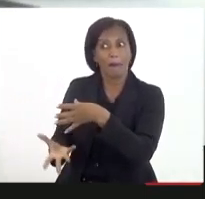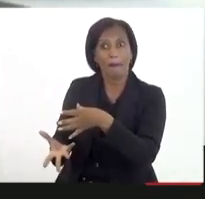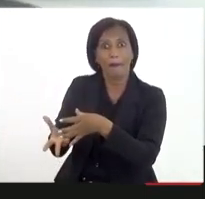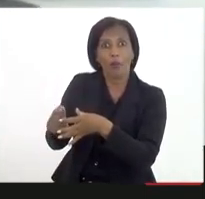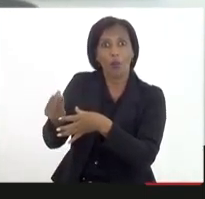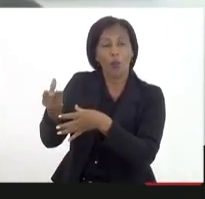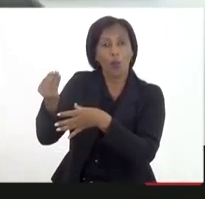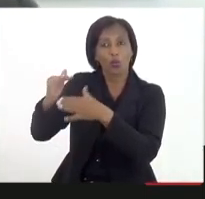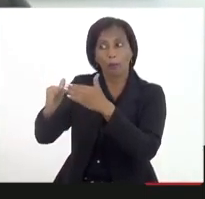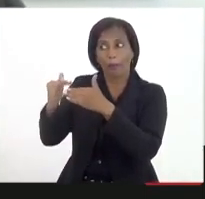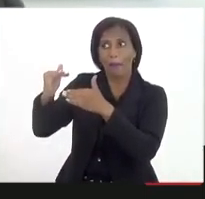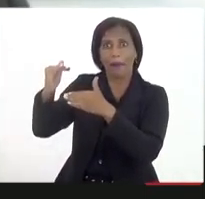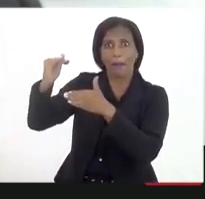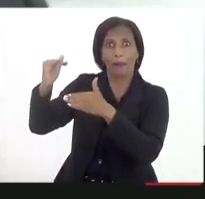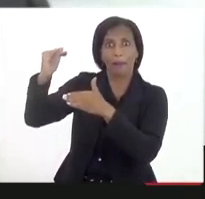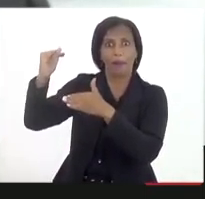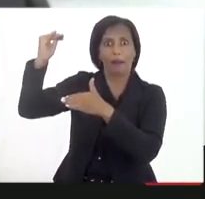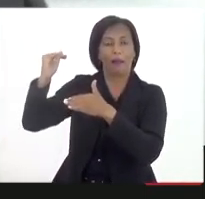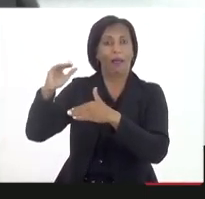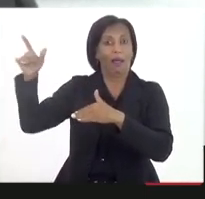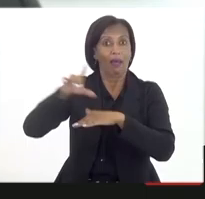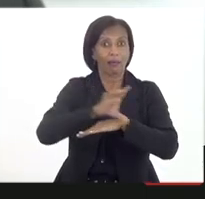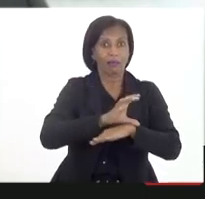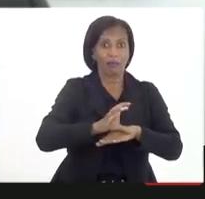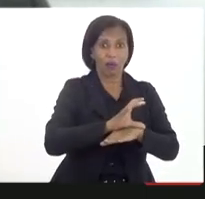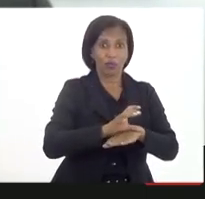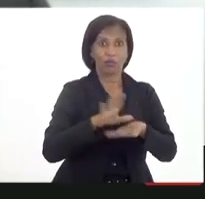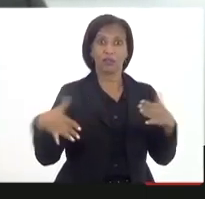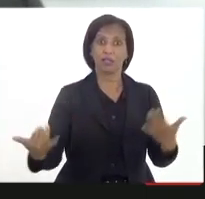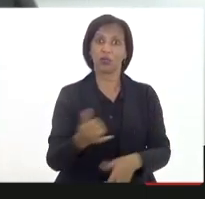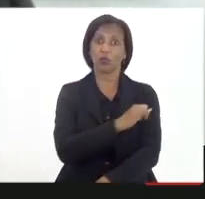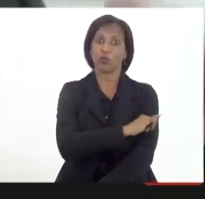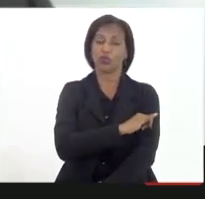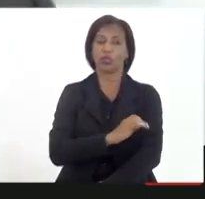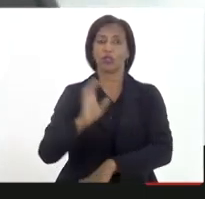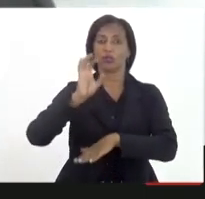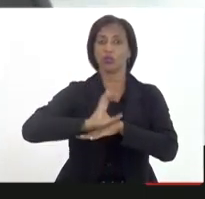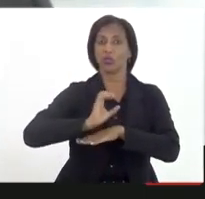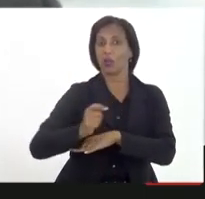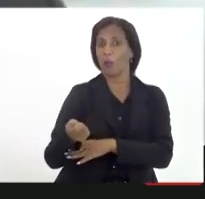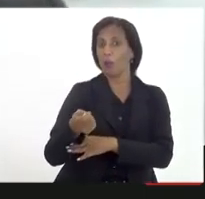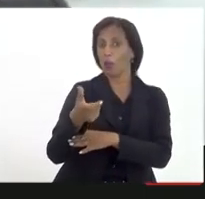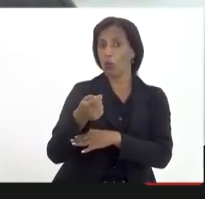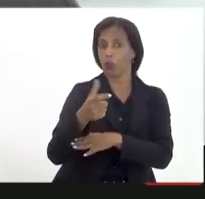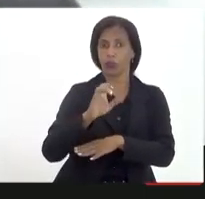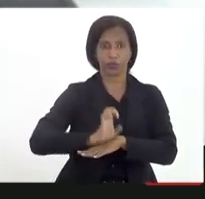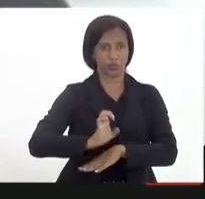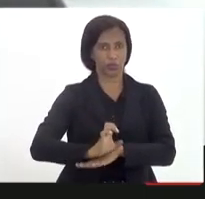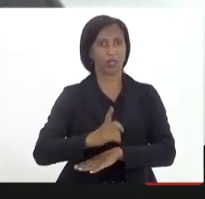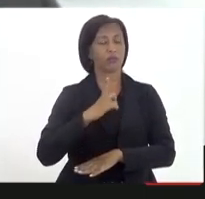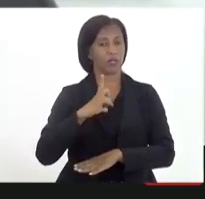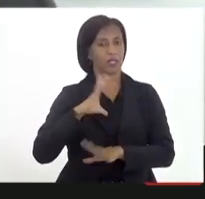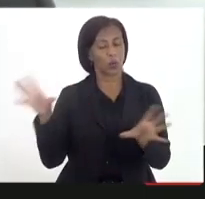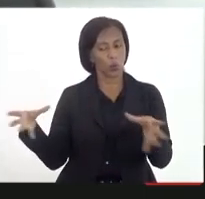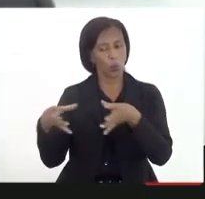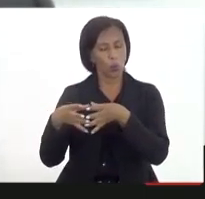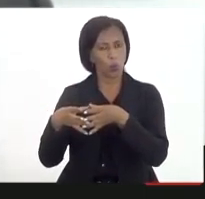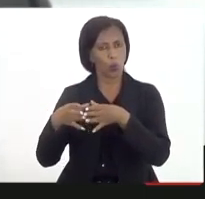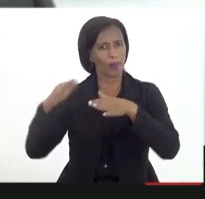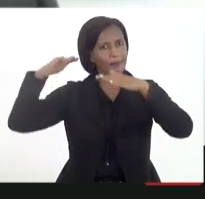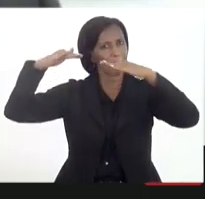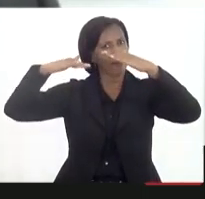muito acima do previsto na Constituição sendo Rio de Janeiro nos estados dos poucos estados e tem o efetivo